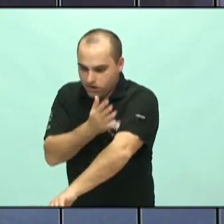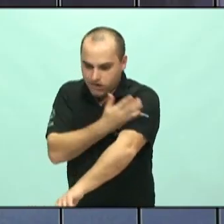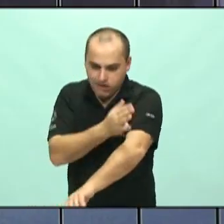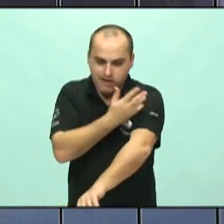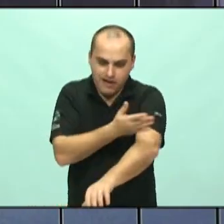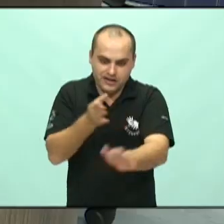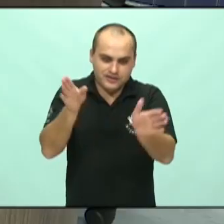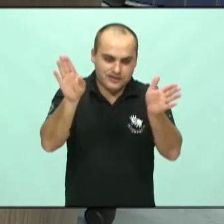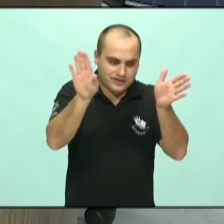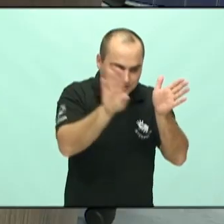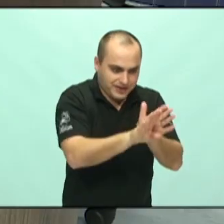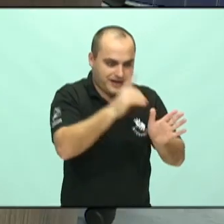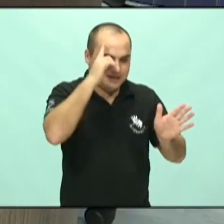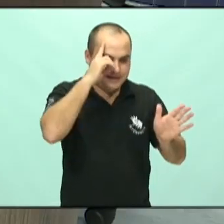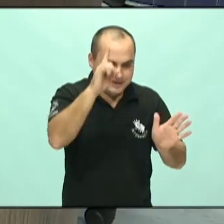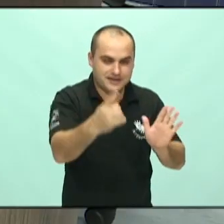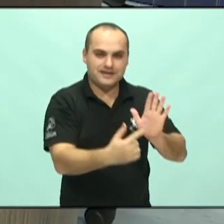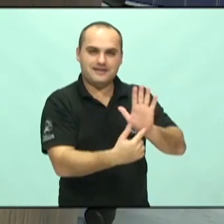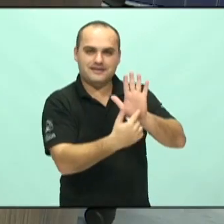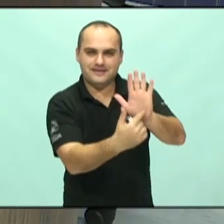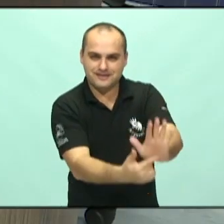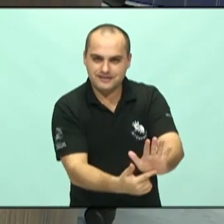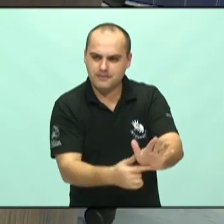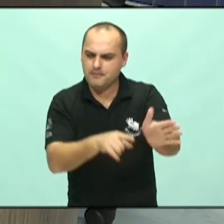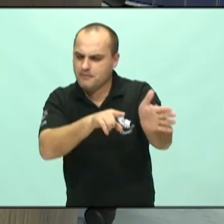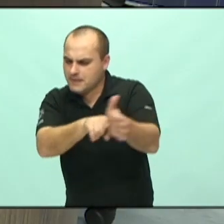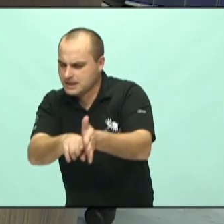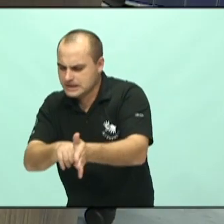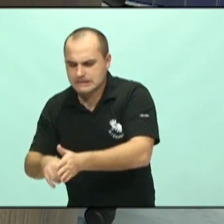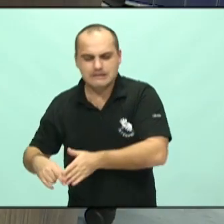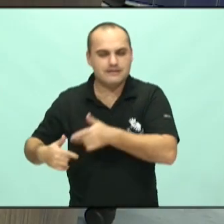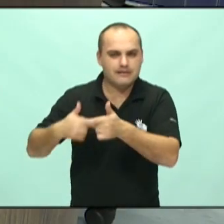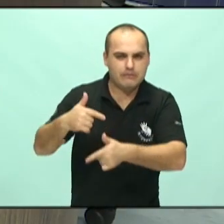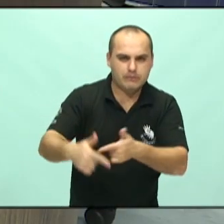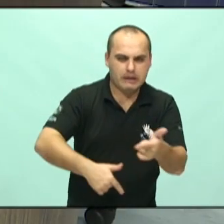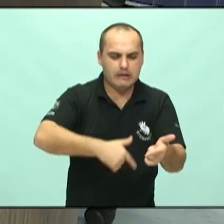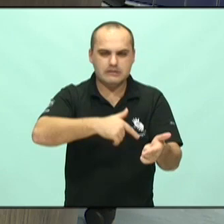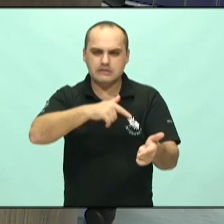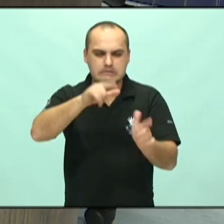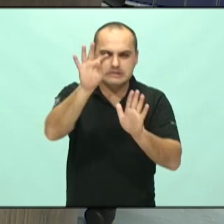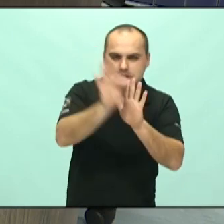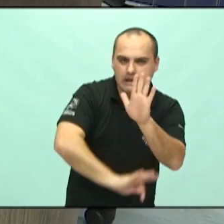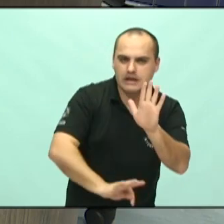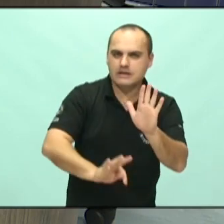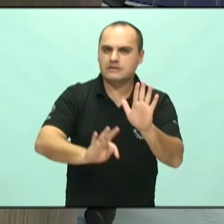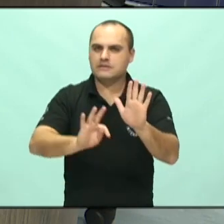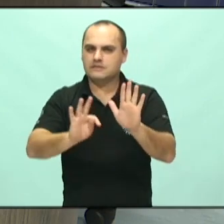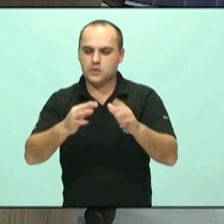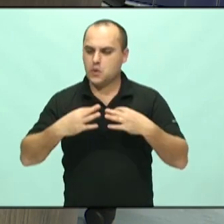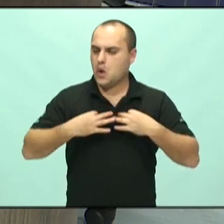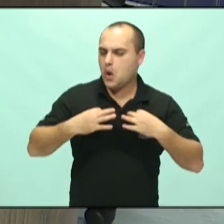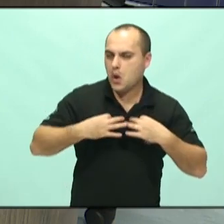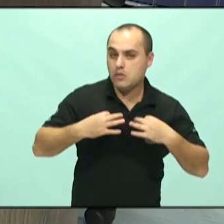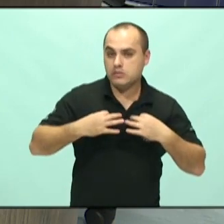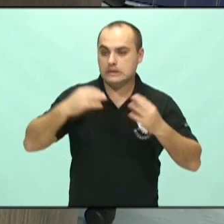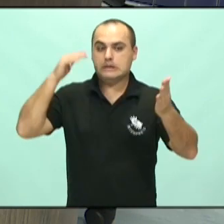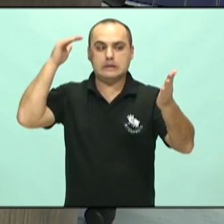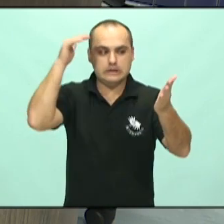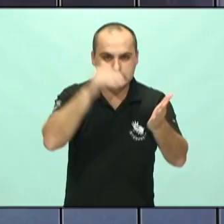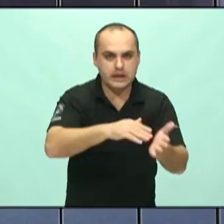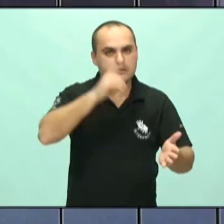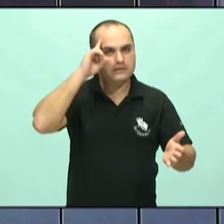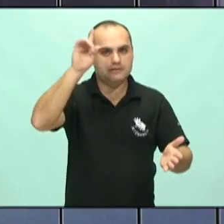trabalho, de pesquisa, adaptação de texto, pesquisa de figurino, de produção, até chegar na estreia,